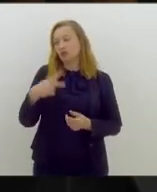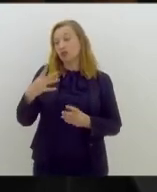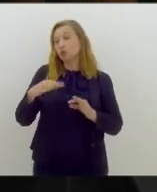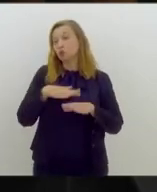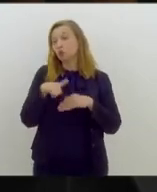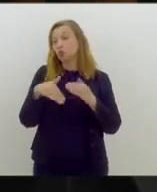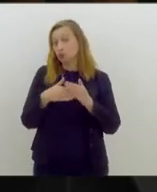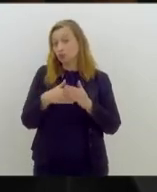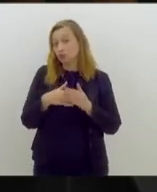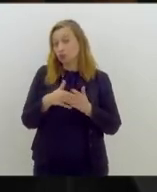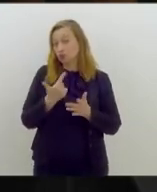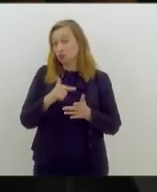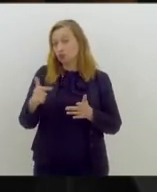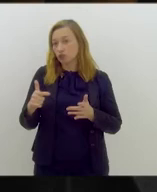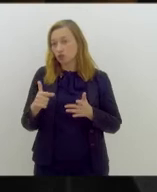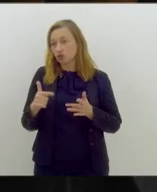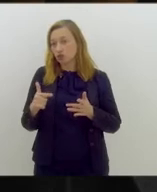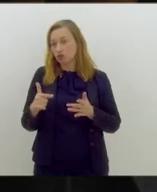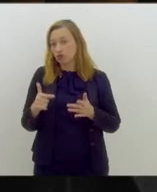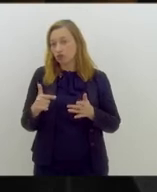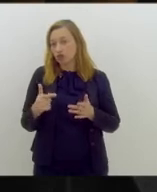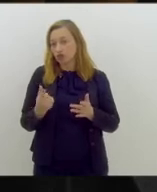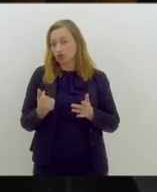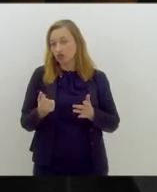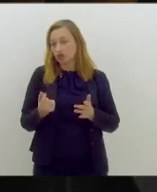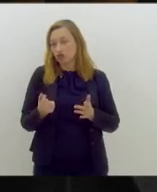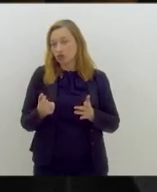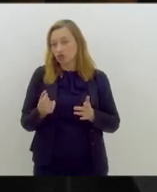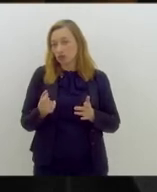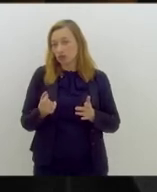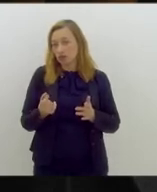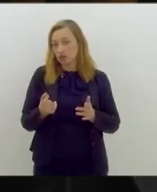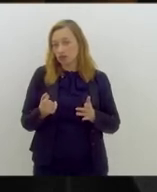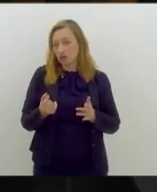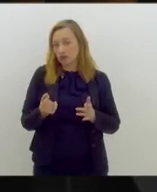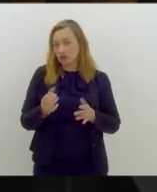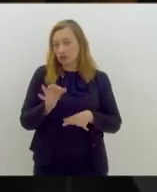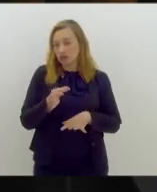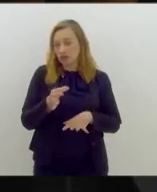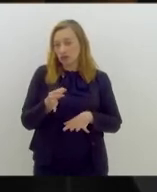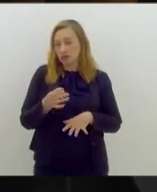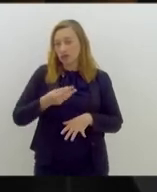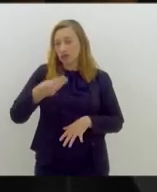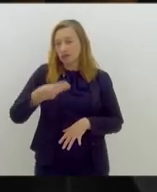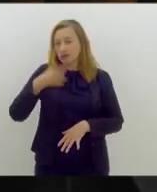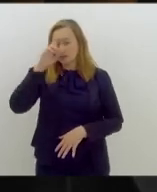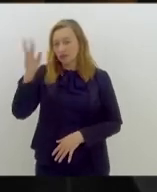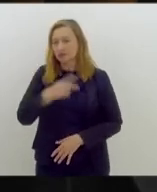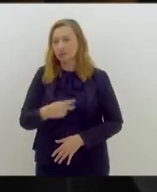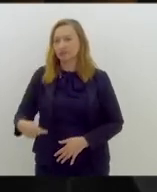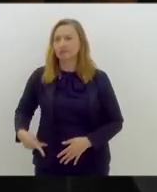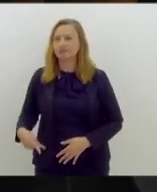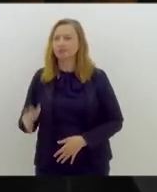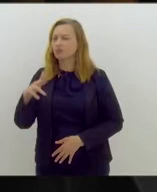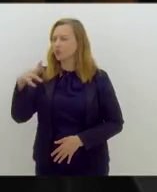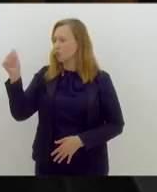não tinha esse ranking e terceira senhora Presidente jamais